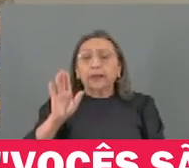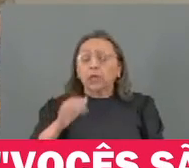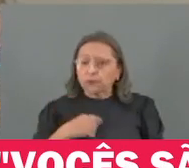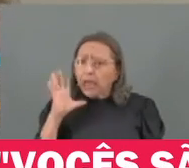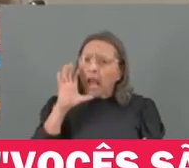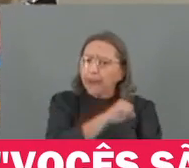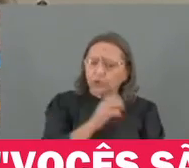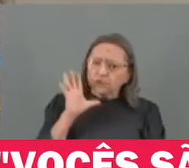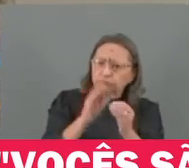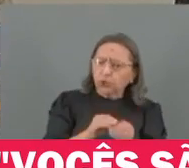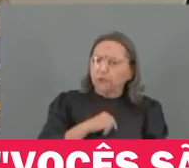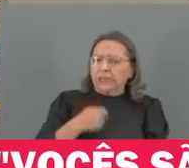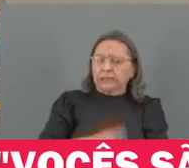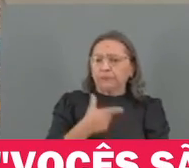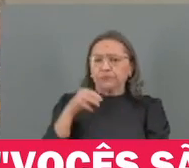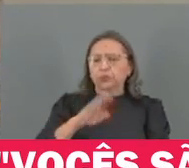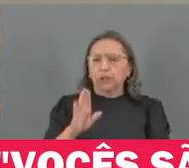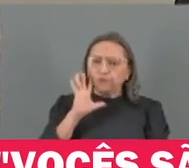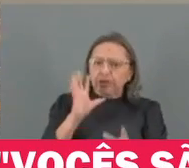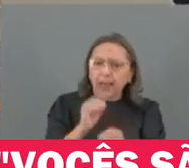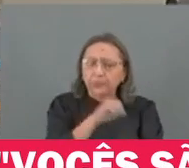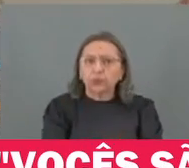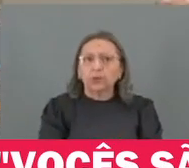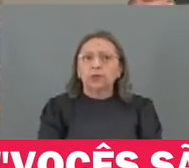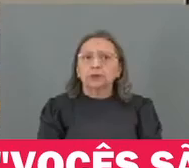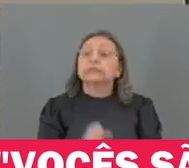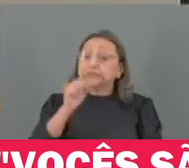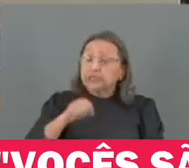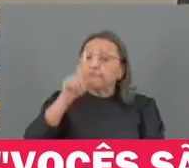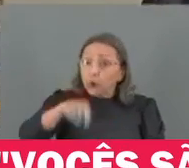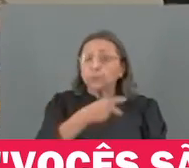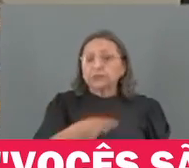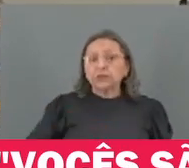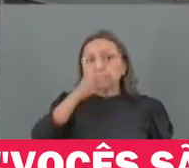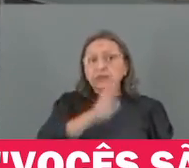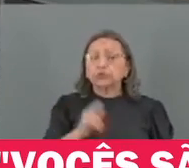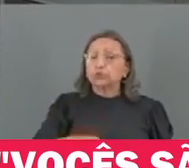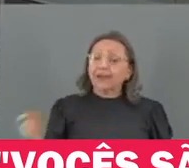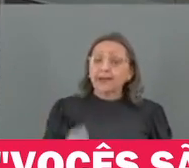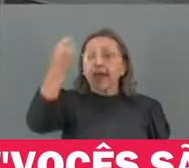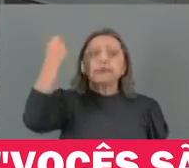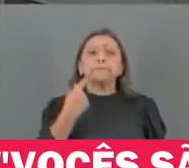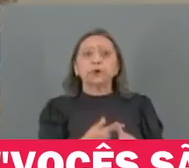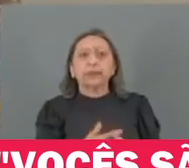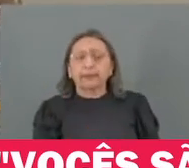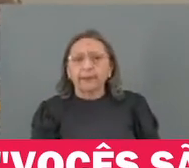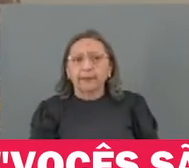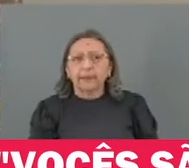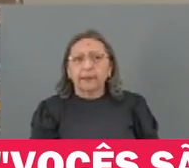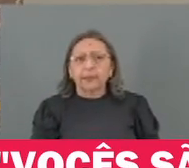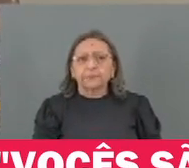Gente, vamos ouvir o Hollenberg, vamos ouvi-lo, por favor, gente. O agente catalisador foi o presidente da República. E isso é muito grave. Por quê?